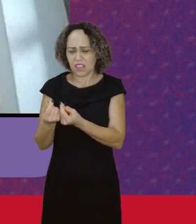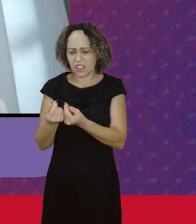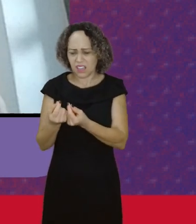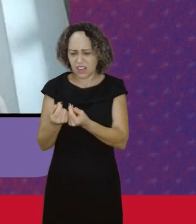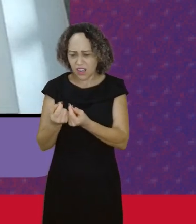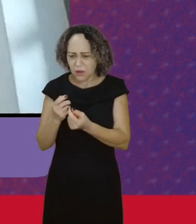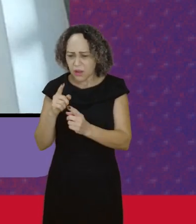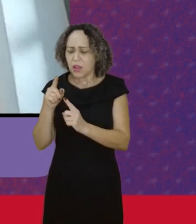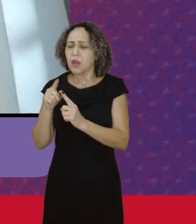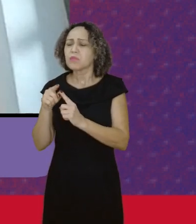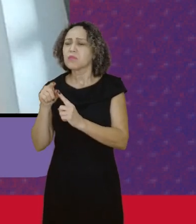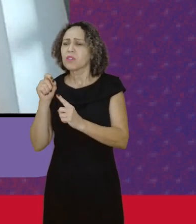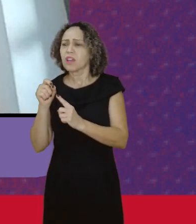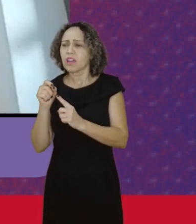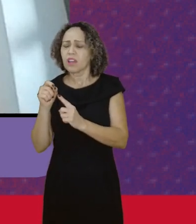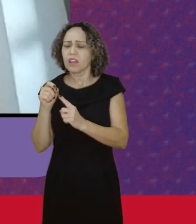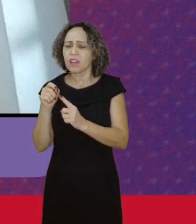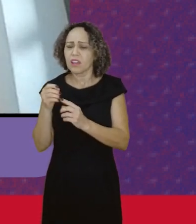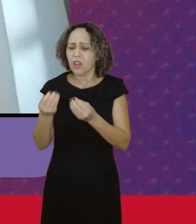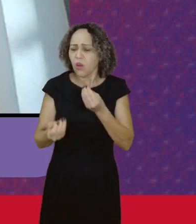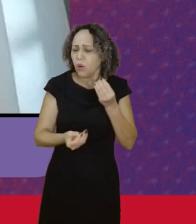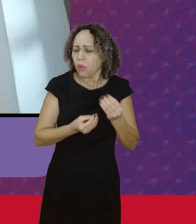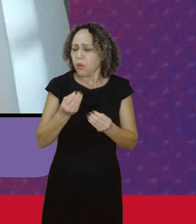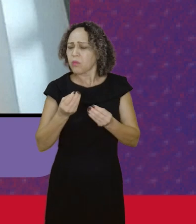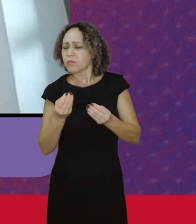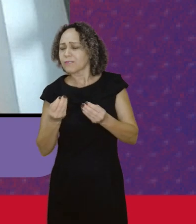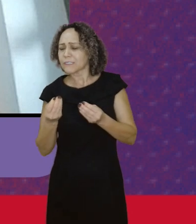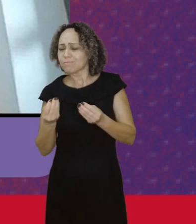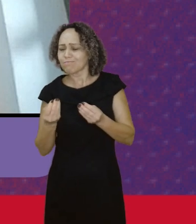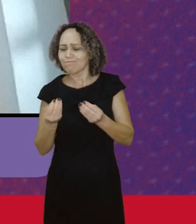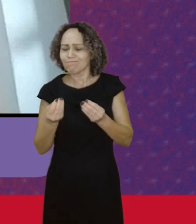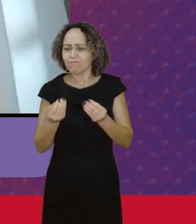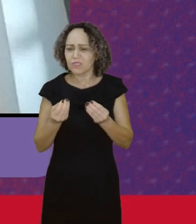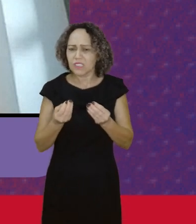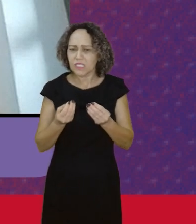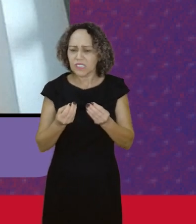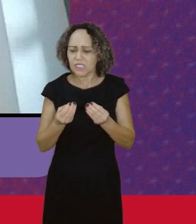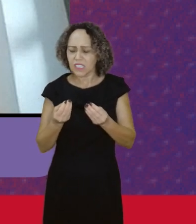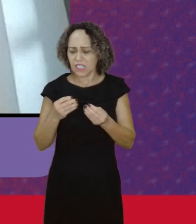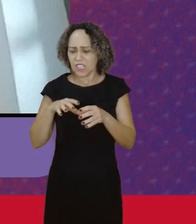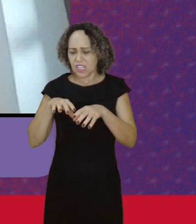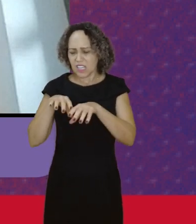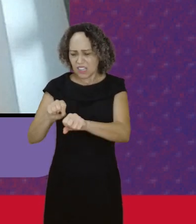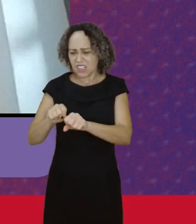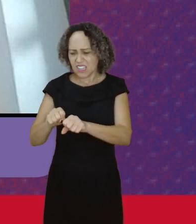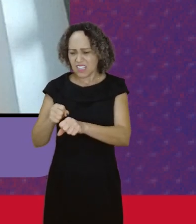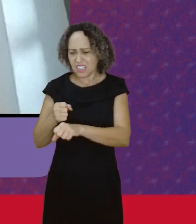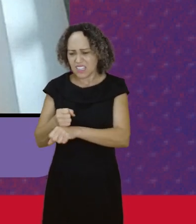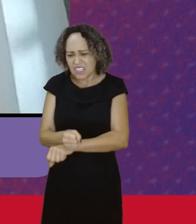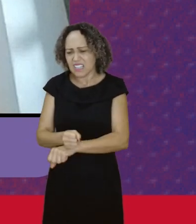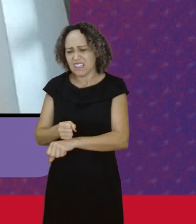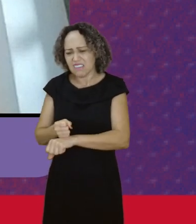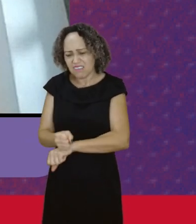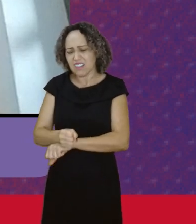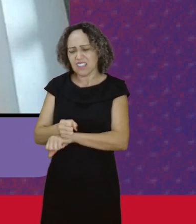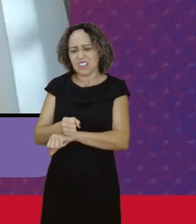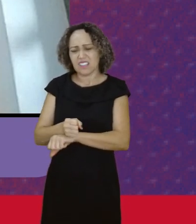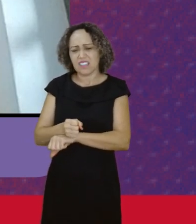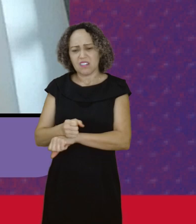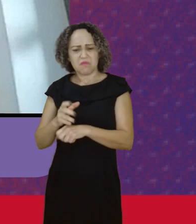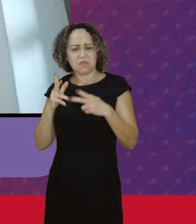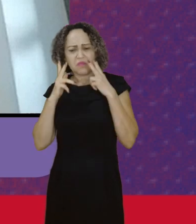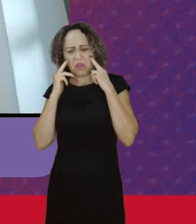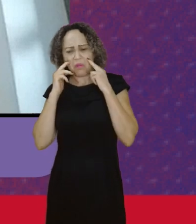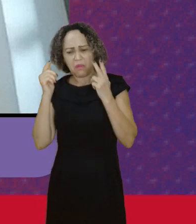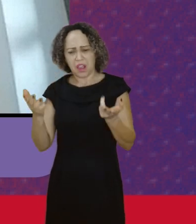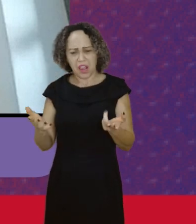questiona como que o salário chega no bolso do trabalhador, que a exploração é natural, que a acumulação de